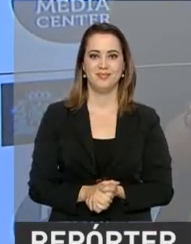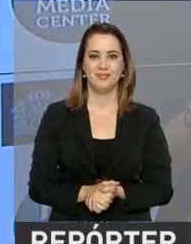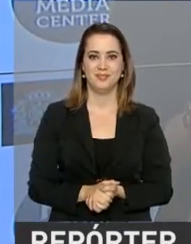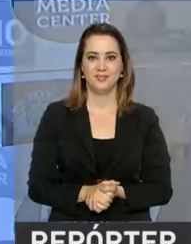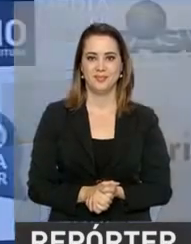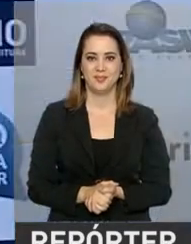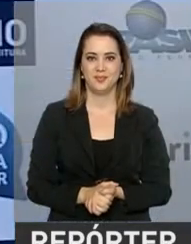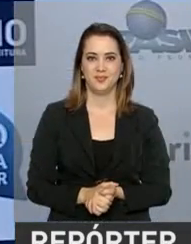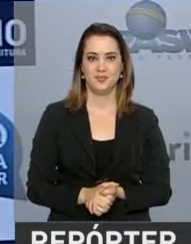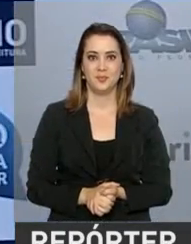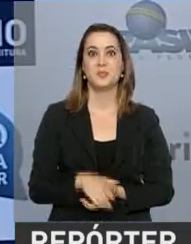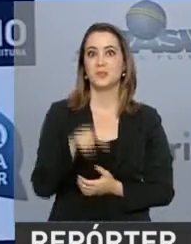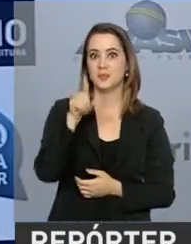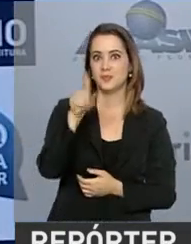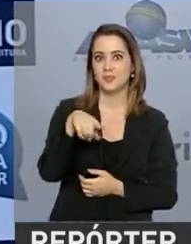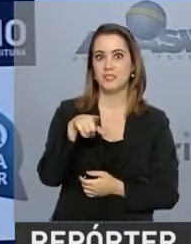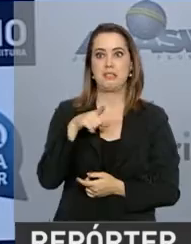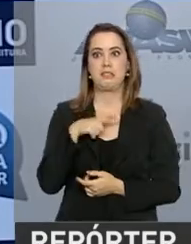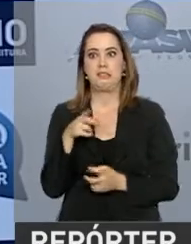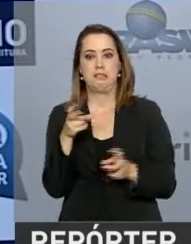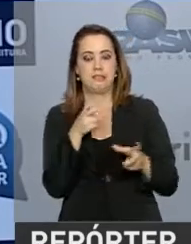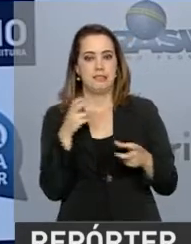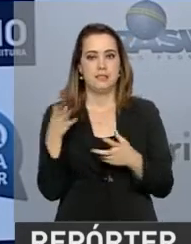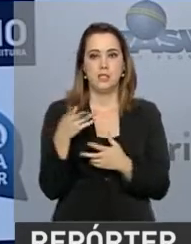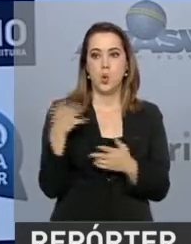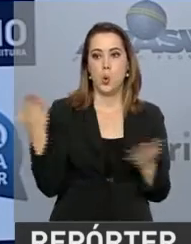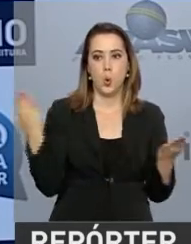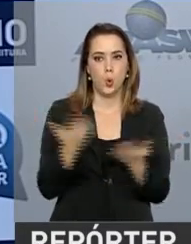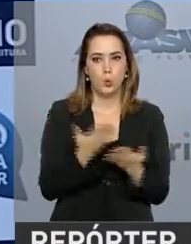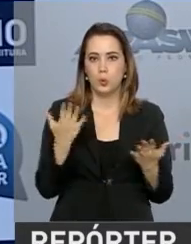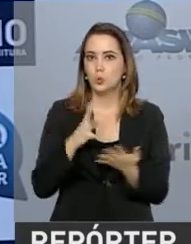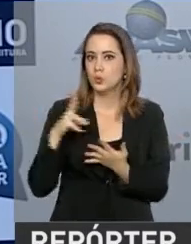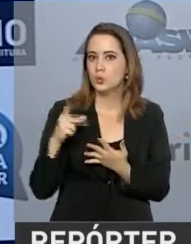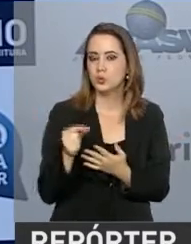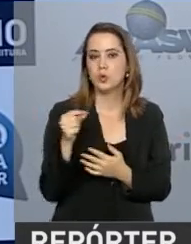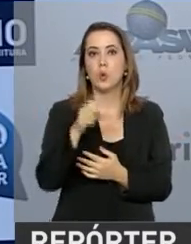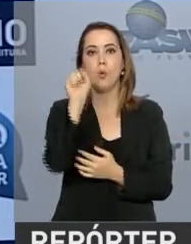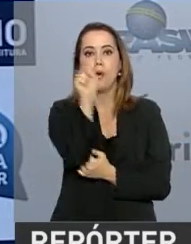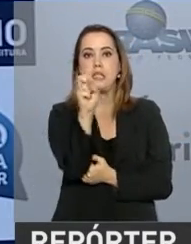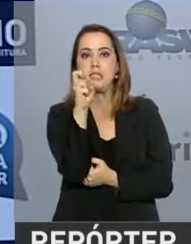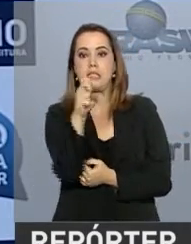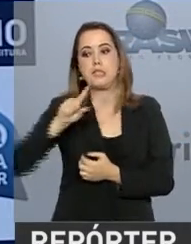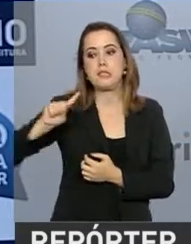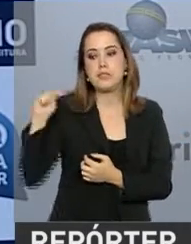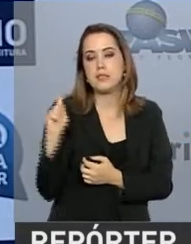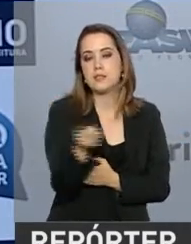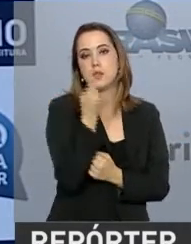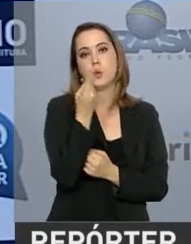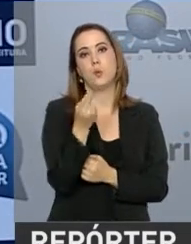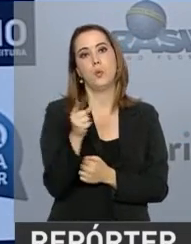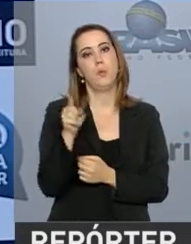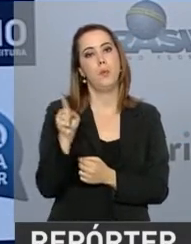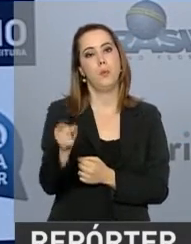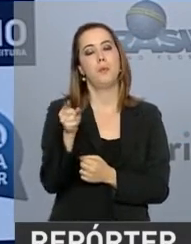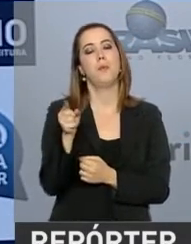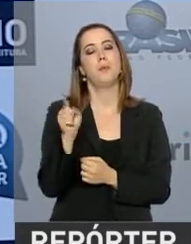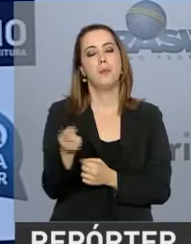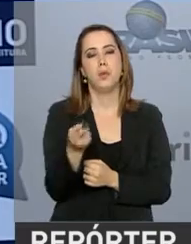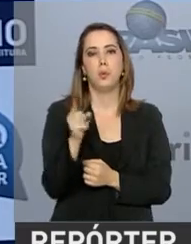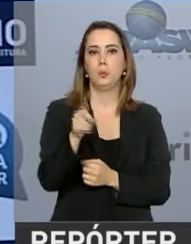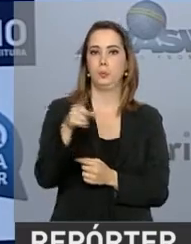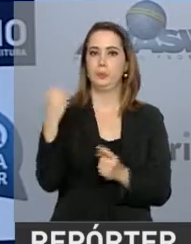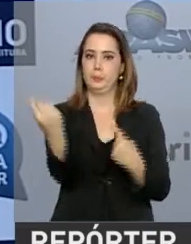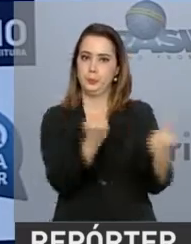josé luiz a expectativa é de que até o fim do dia 85 mil pessoas passem pelo aeroporto internacional tom jobim